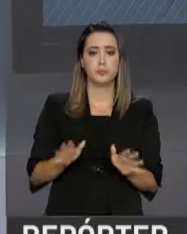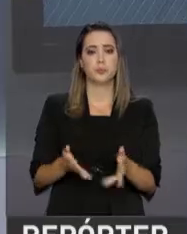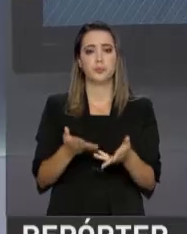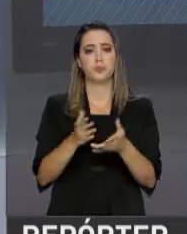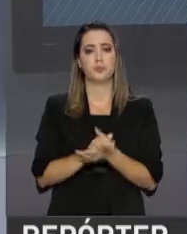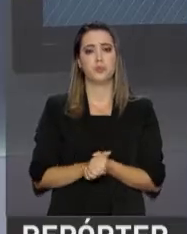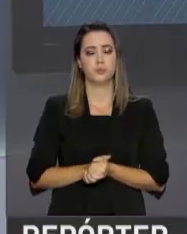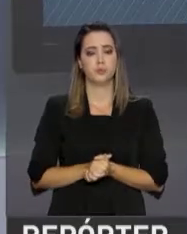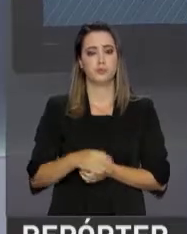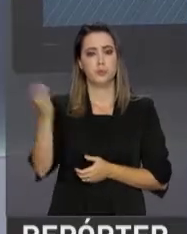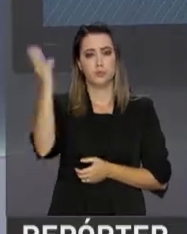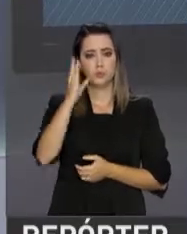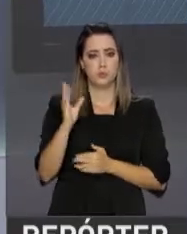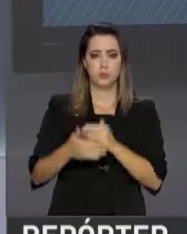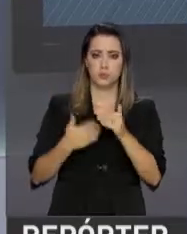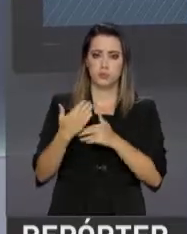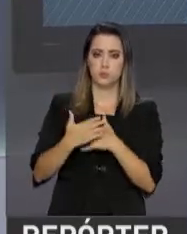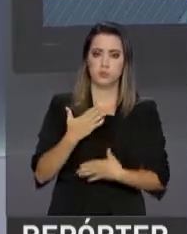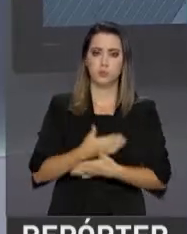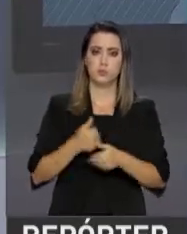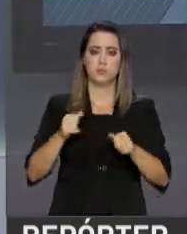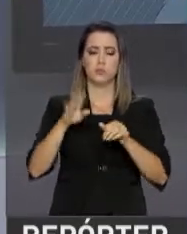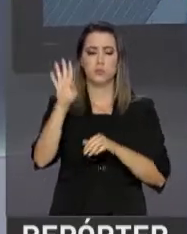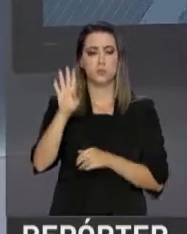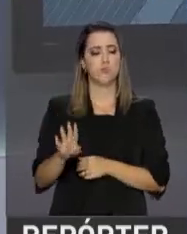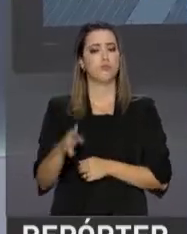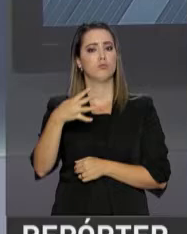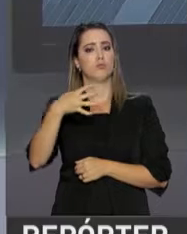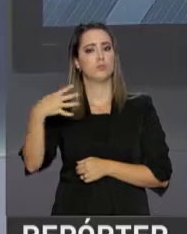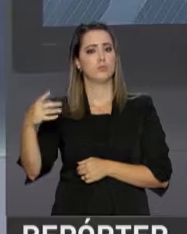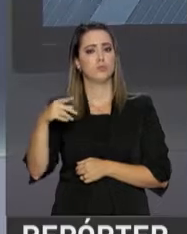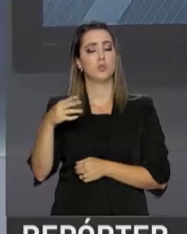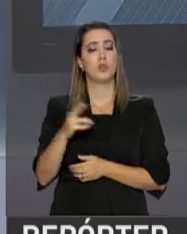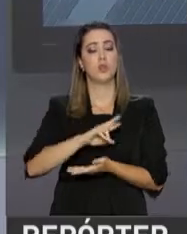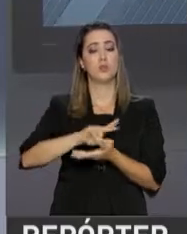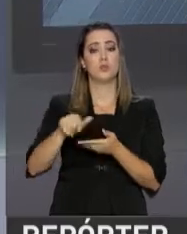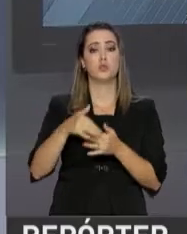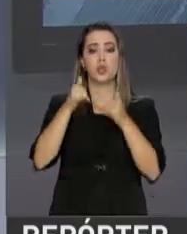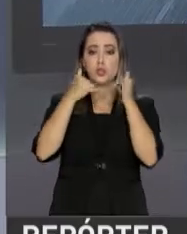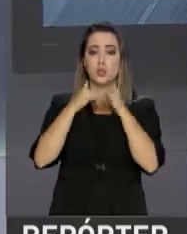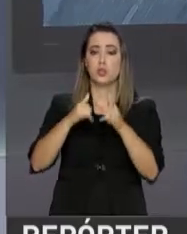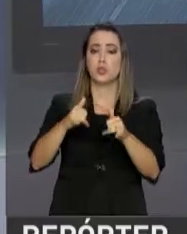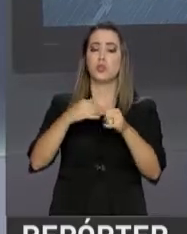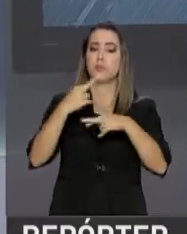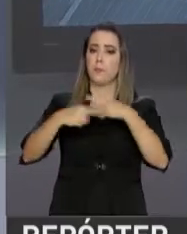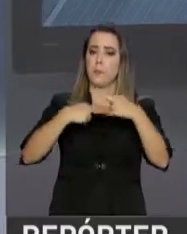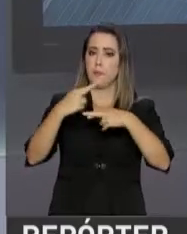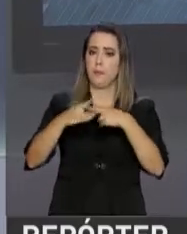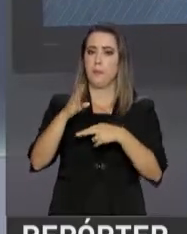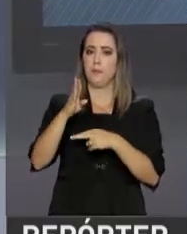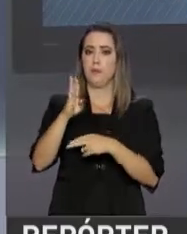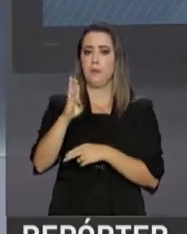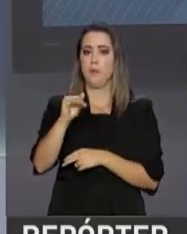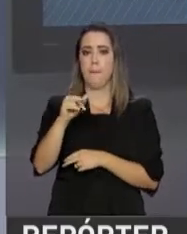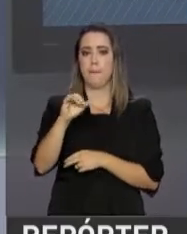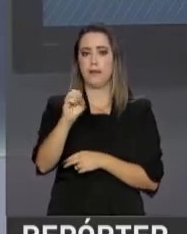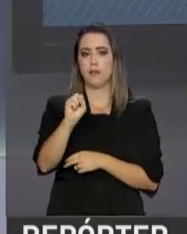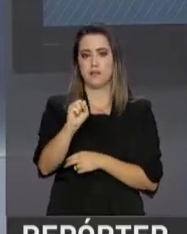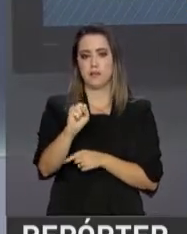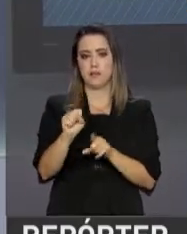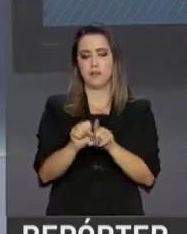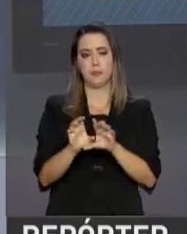e o brasil continua na melhor posição no ranking de fontes renováveis do brics bloco composto por brasil rússia